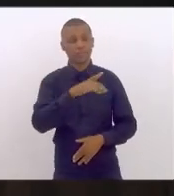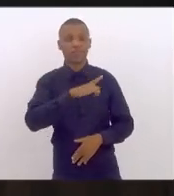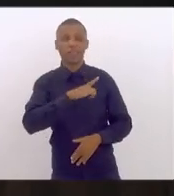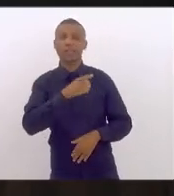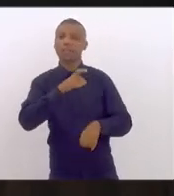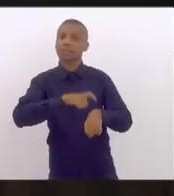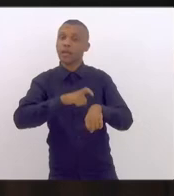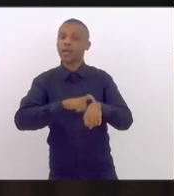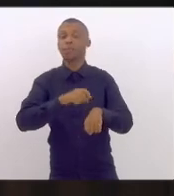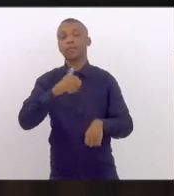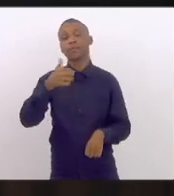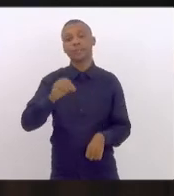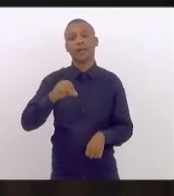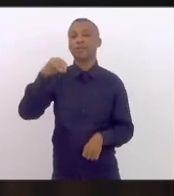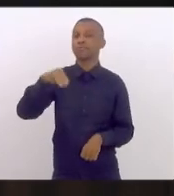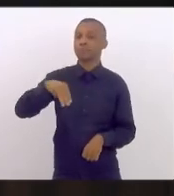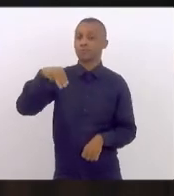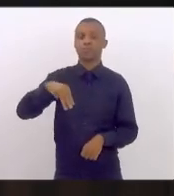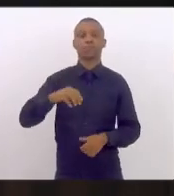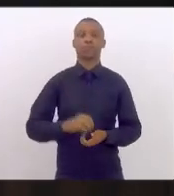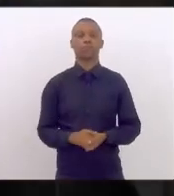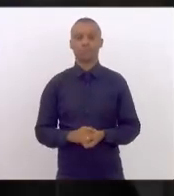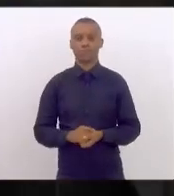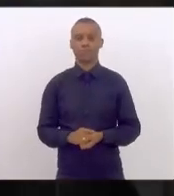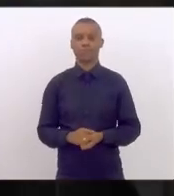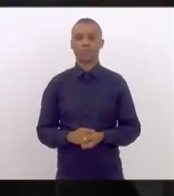dispõe de 10 minutos